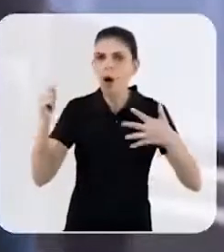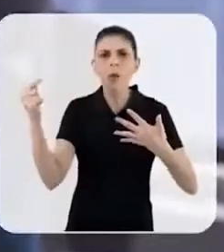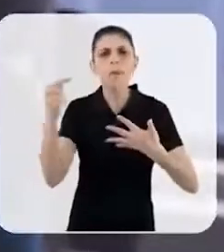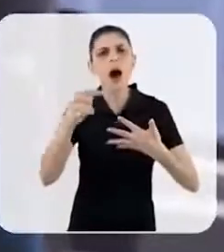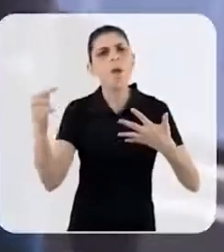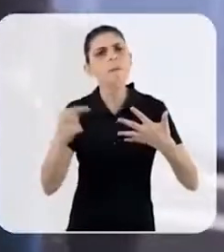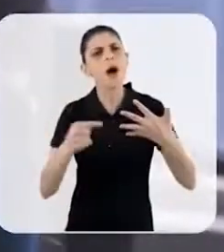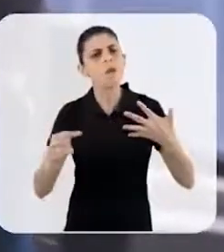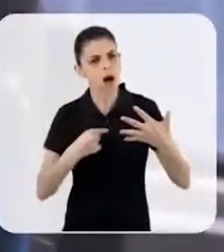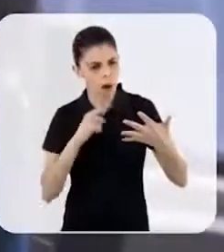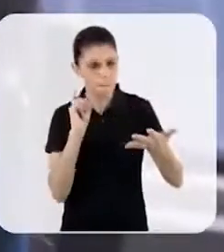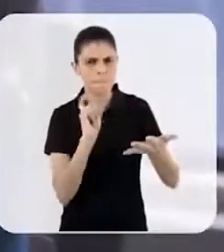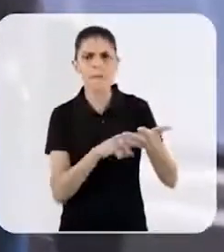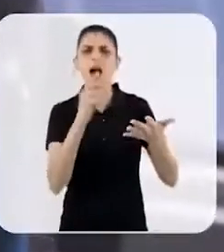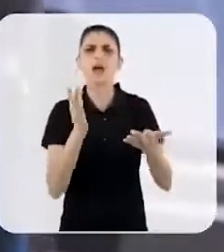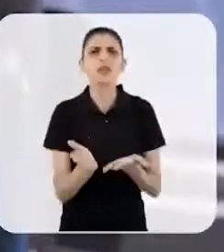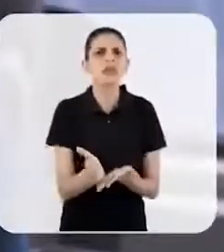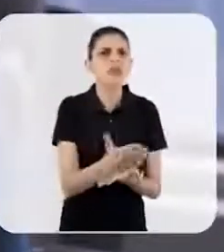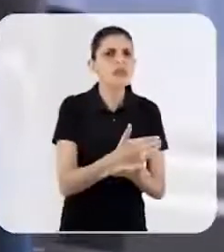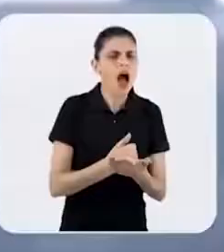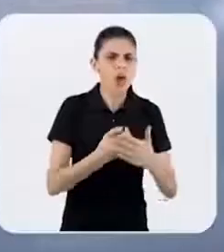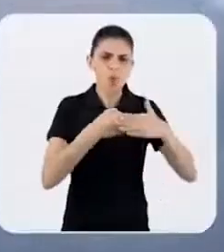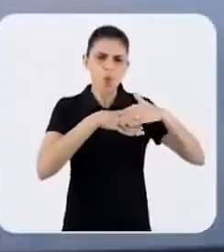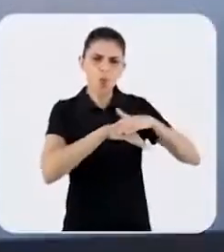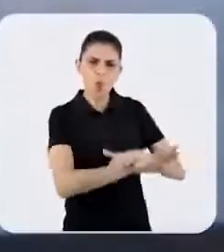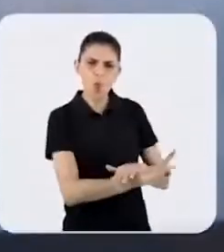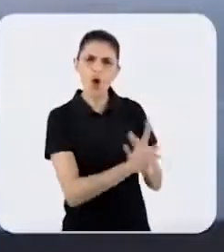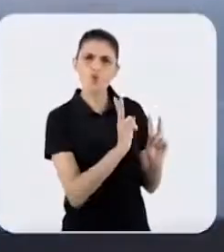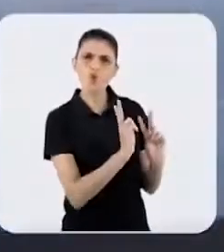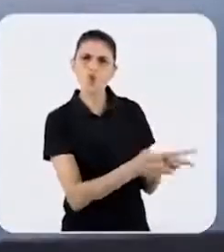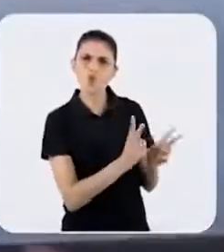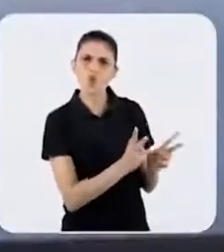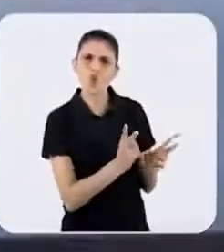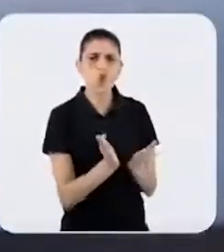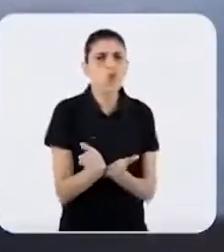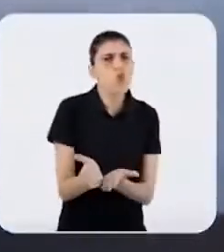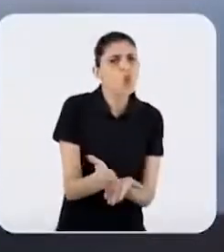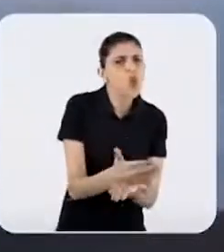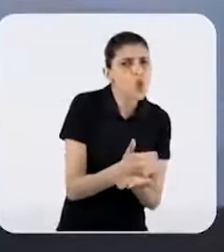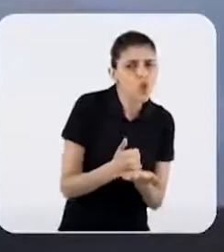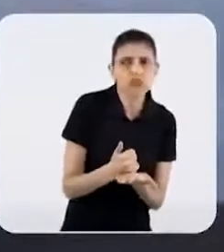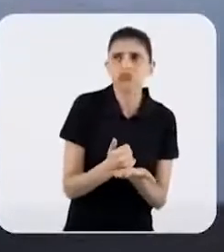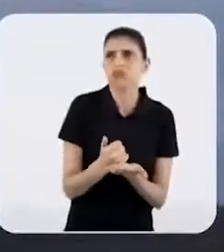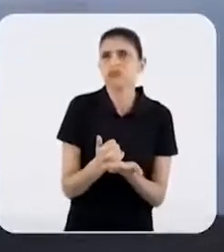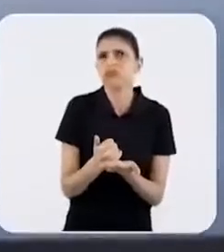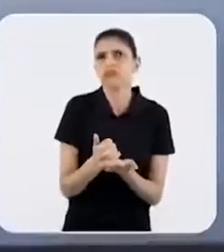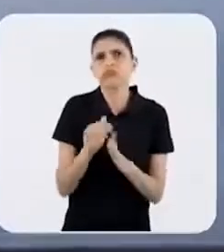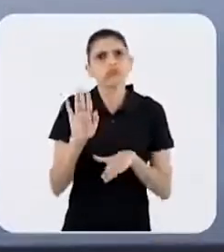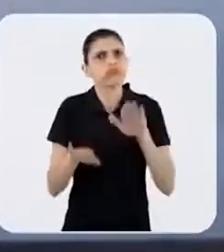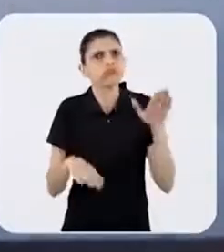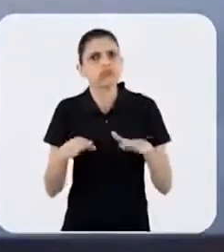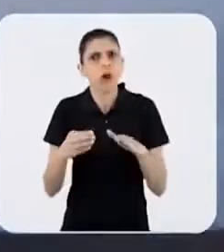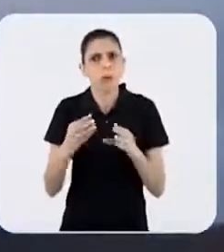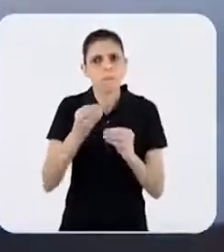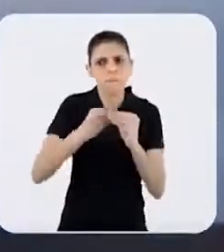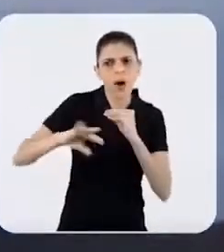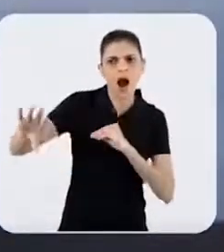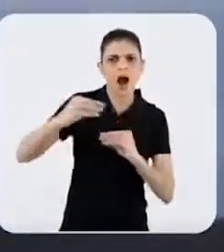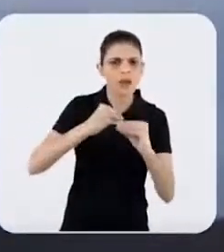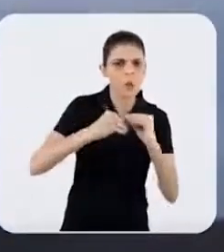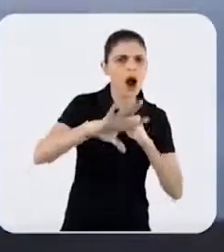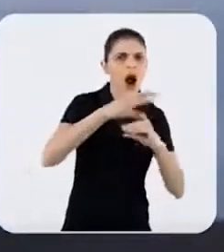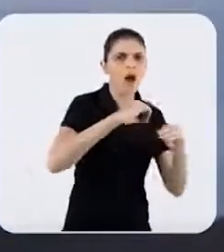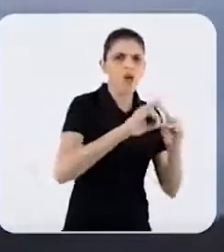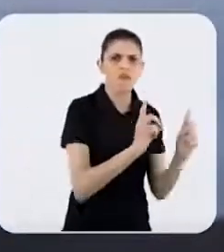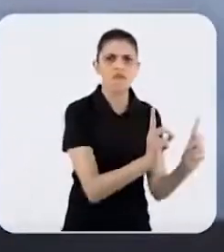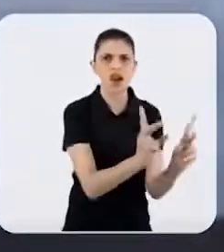está sendo contratado, que dados que vão ser armazenados, coletados, vão ser até eventualmente